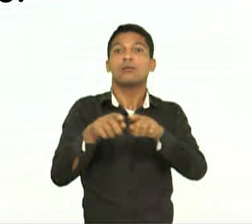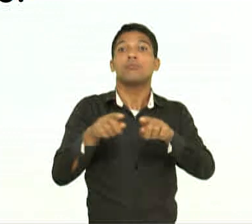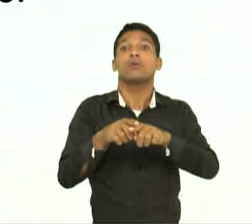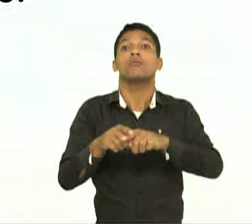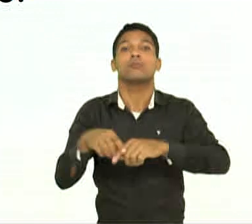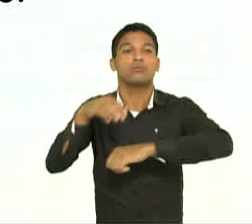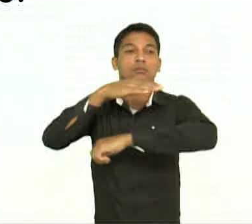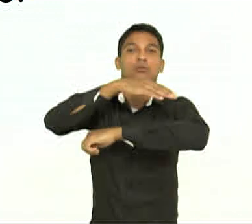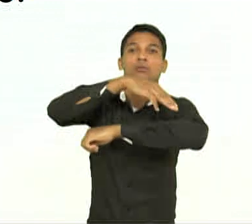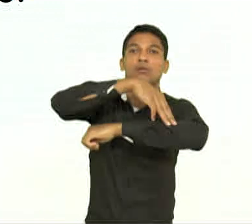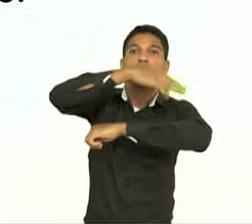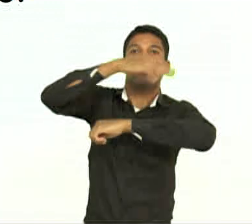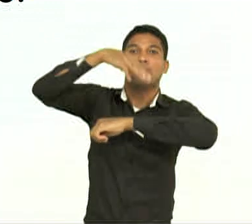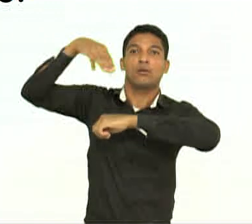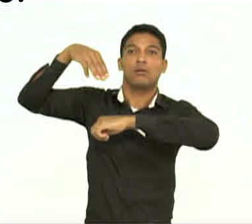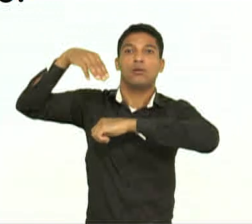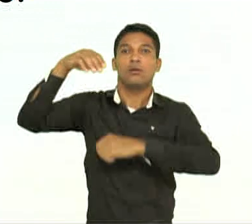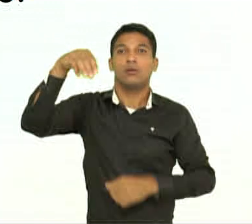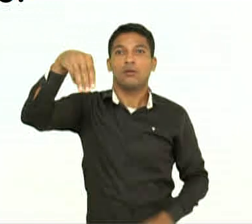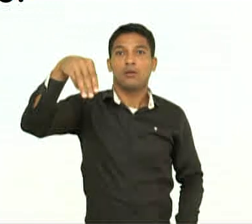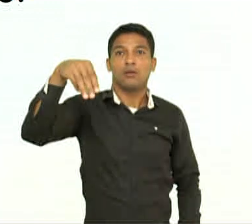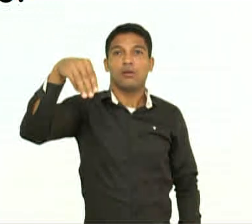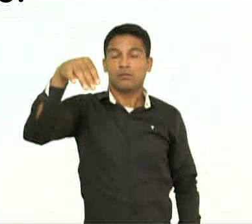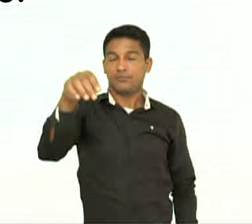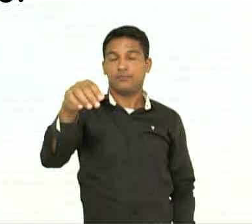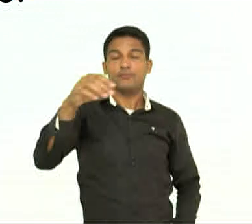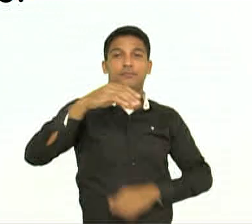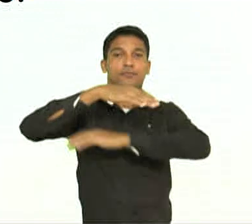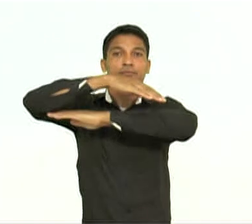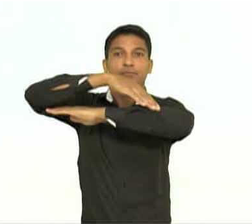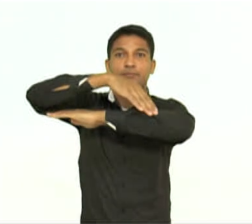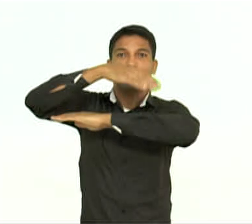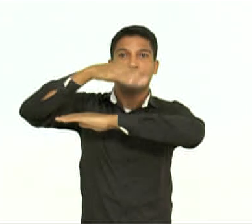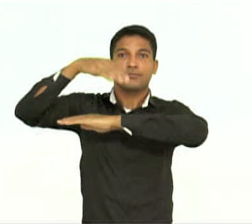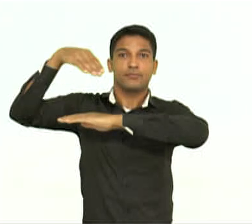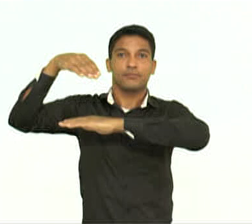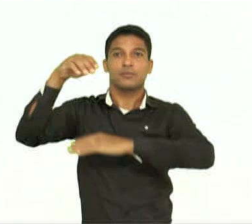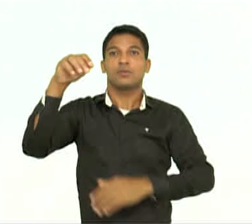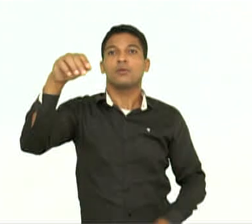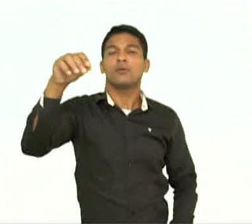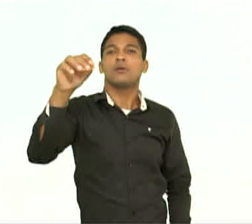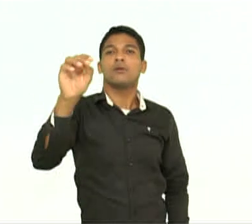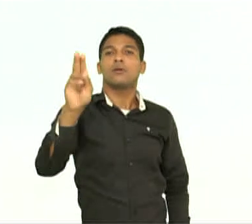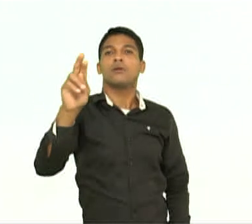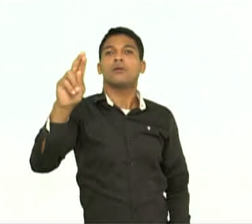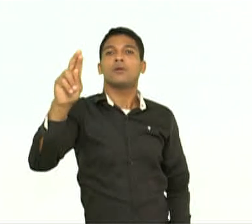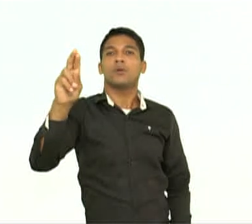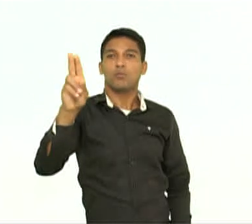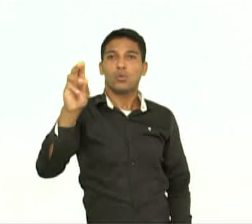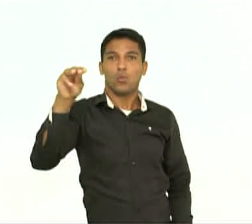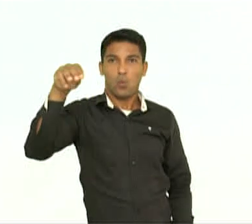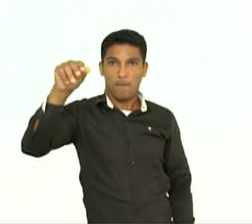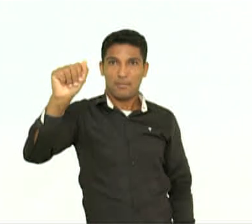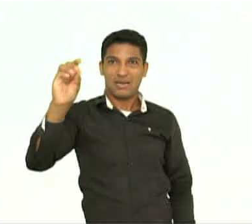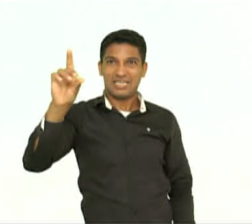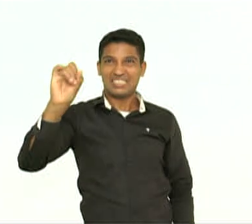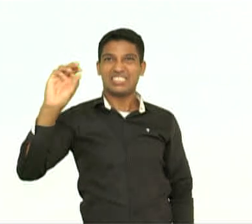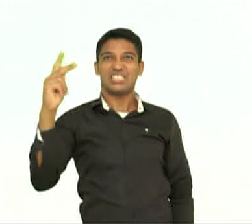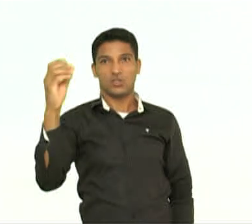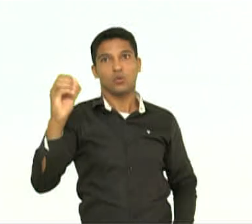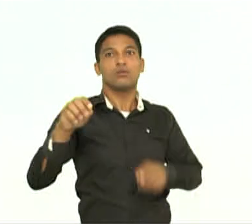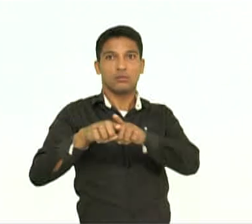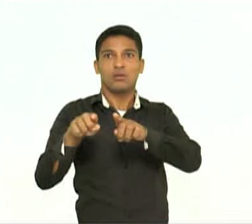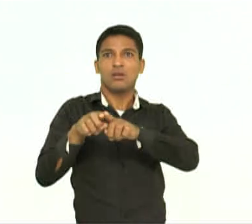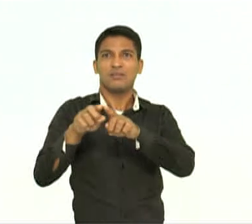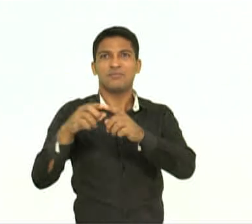Mariana. Lembra lá então em Mariana, novembro de 2015. E ainda aqui mais uma imagem de janeiro de